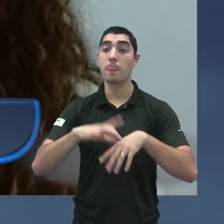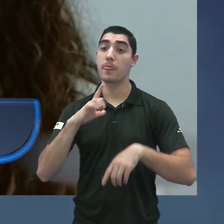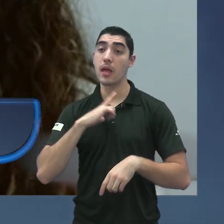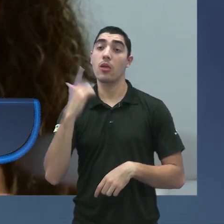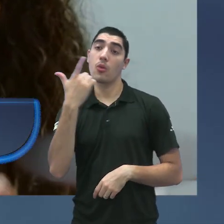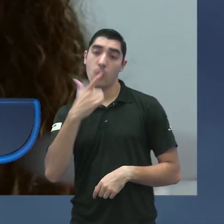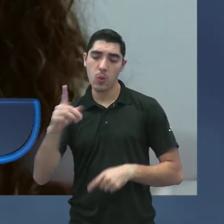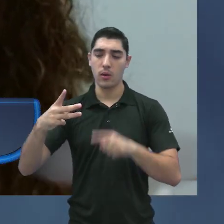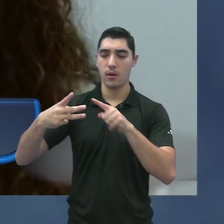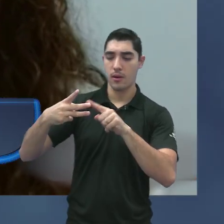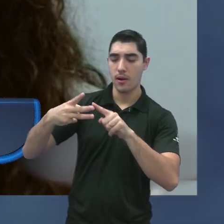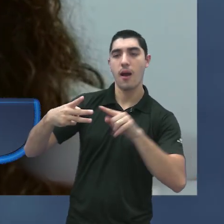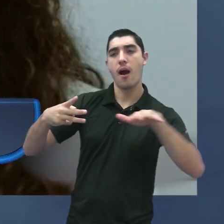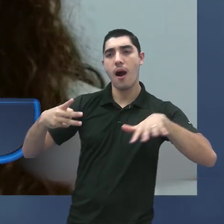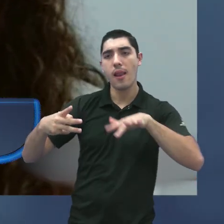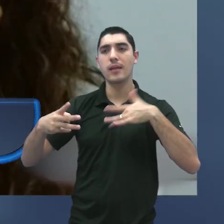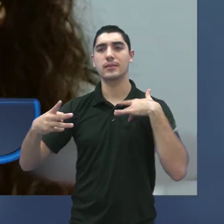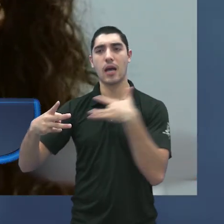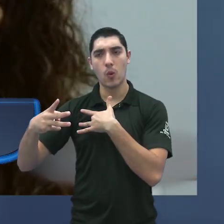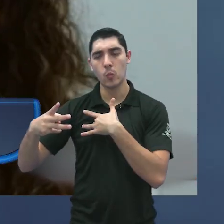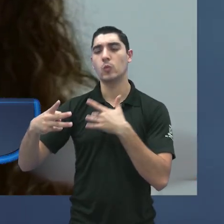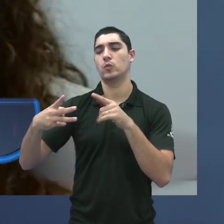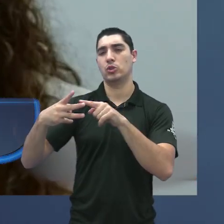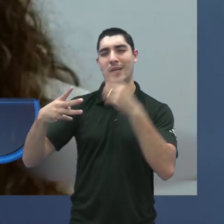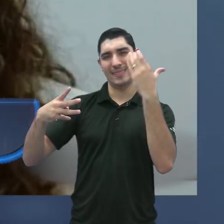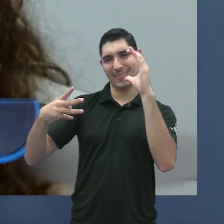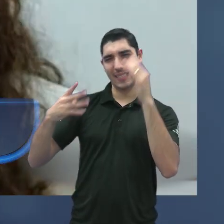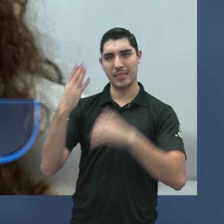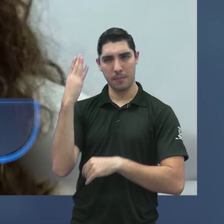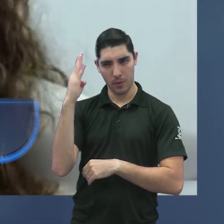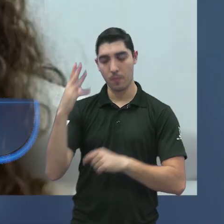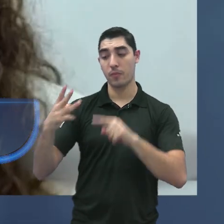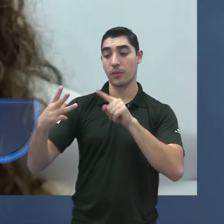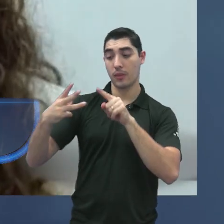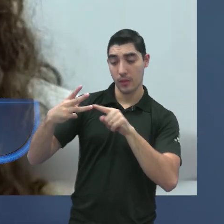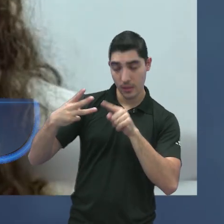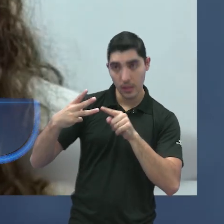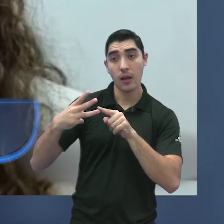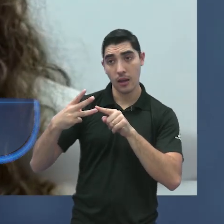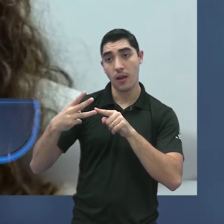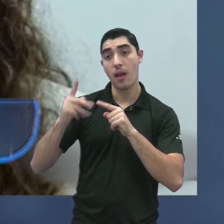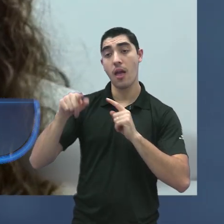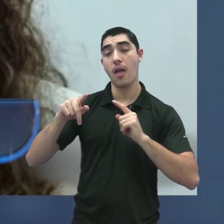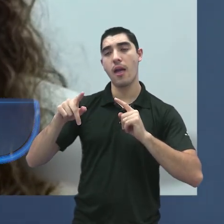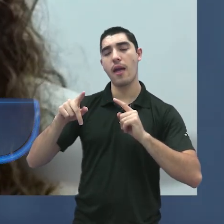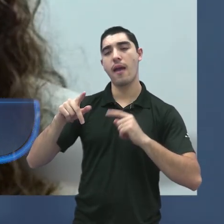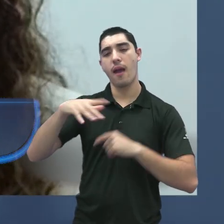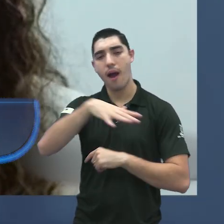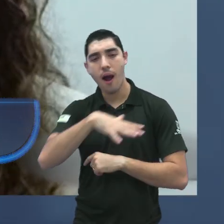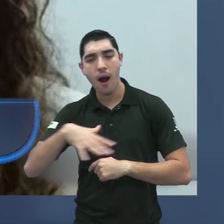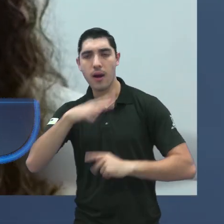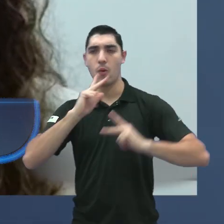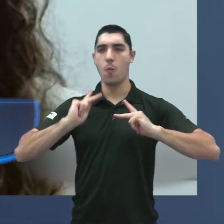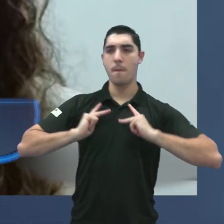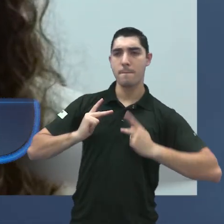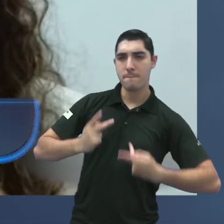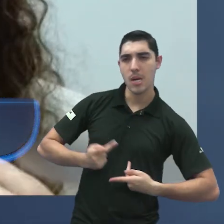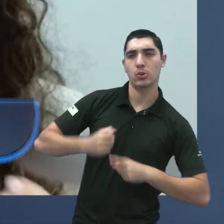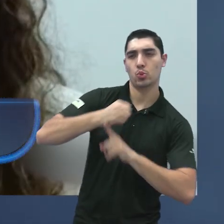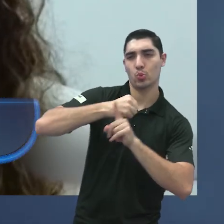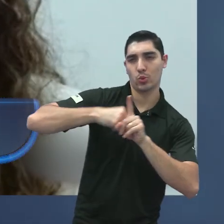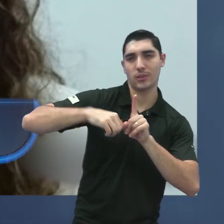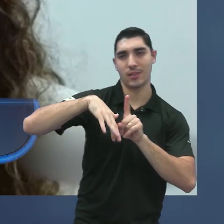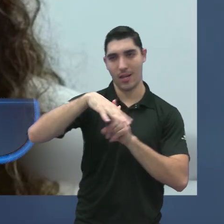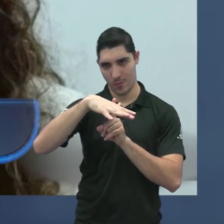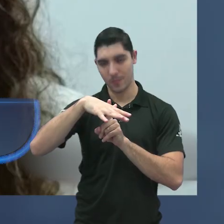saúde, as ciências biológicas, e uma terceira que é humanas e sociais. Ou seja, a gente espera que o